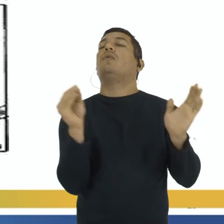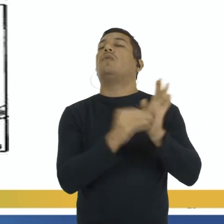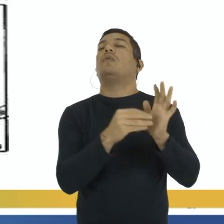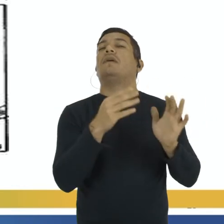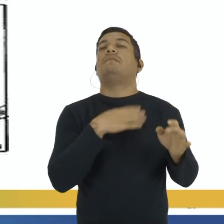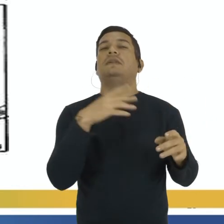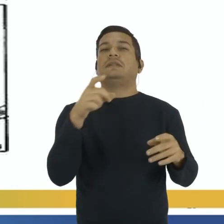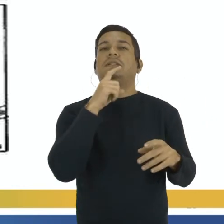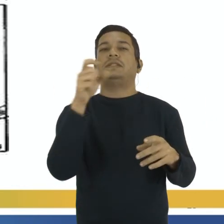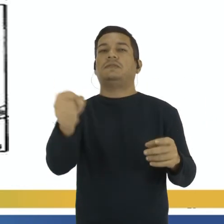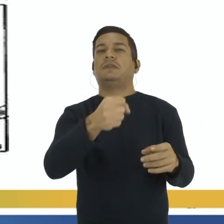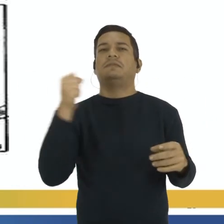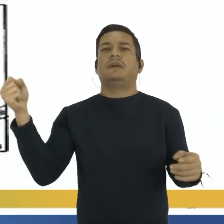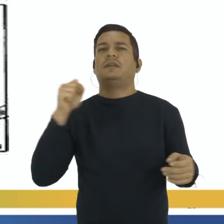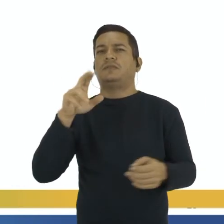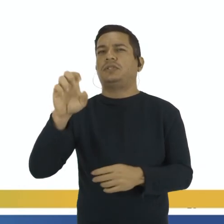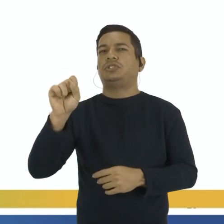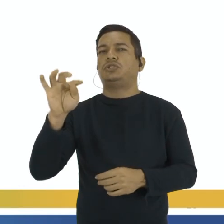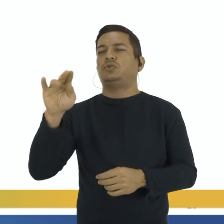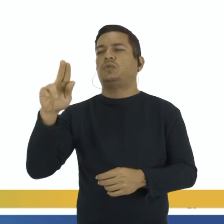colocou nesse armário estúpido?